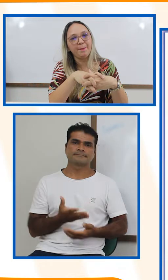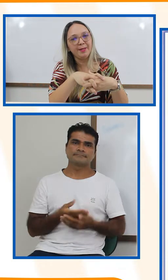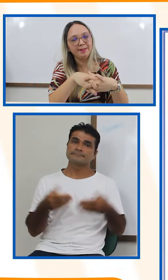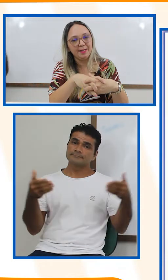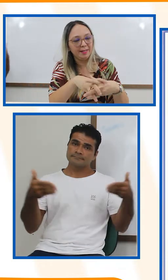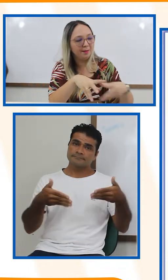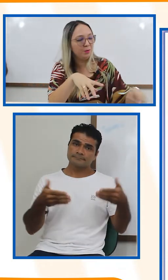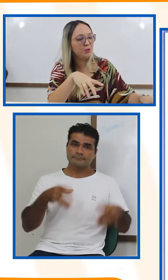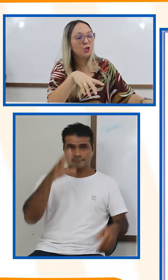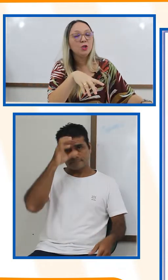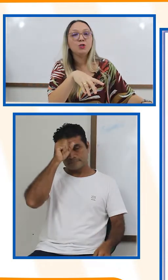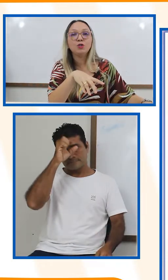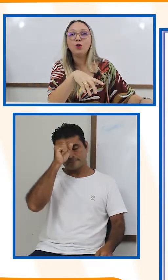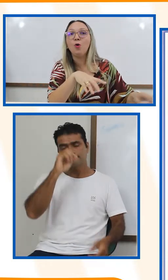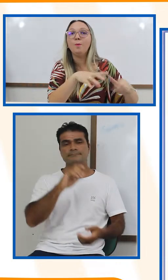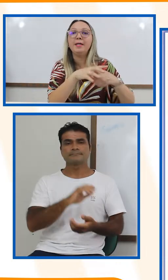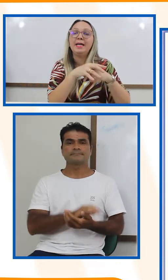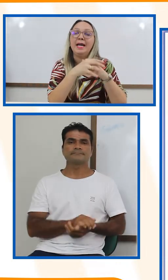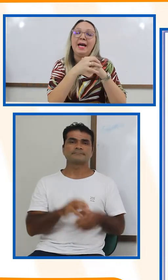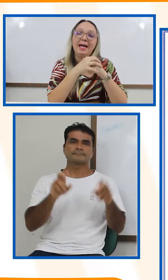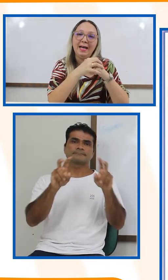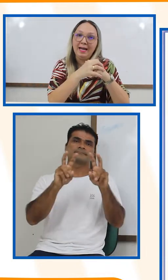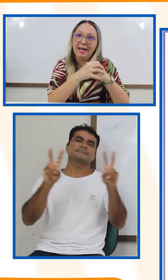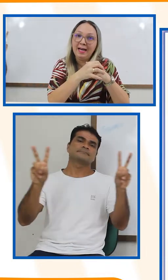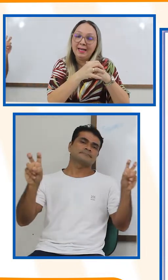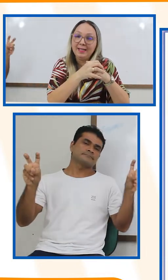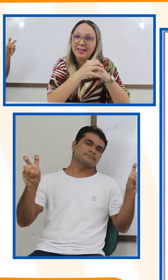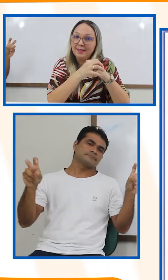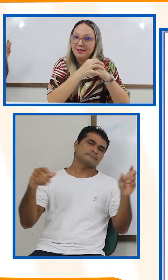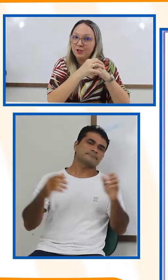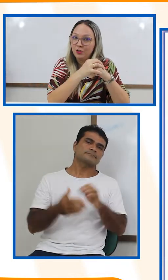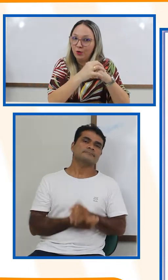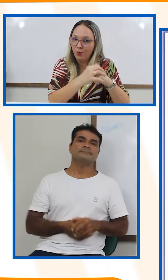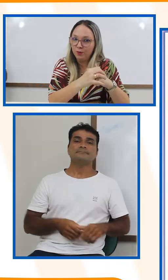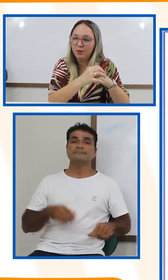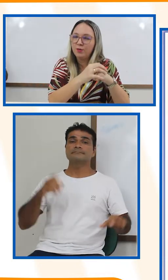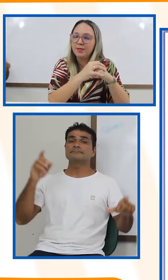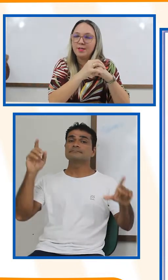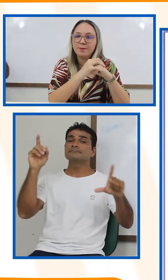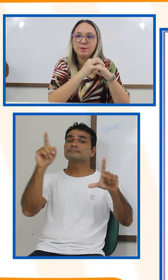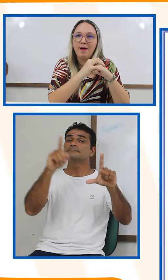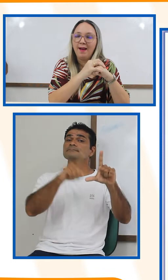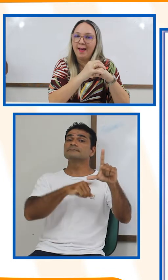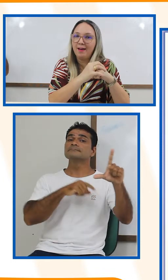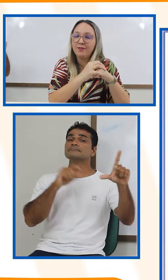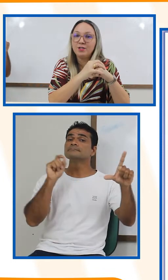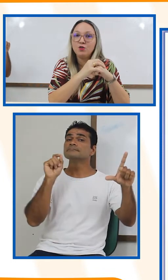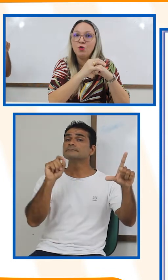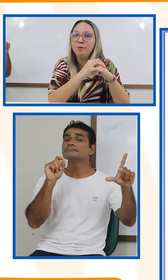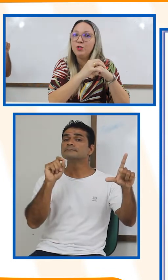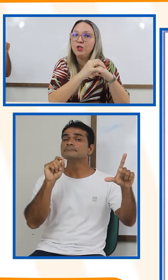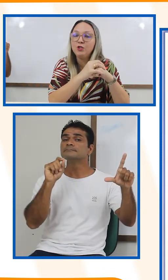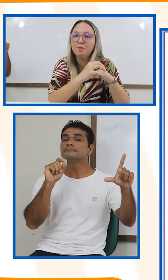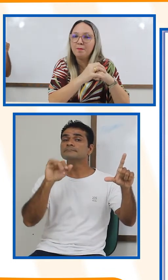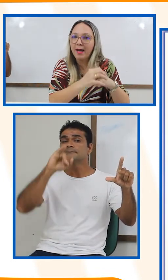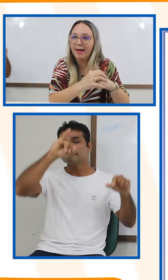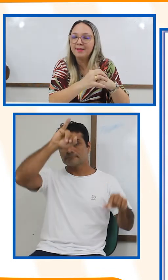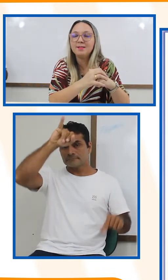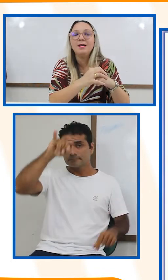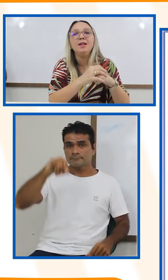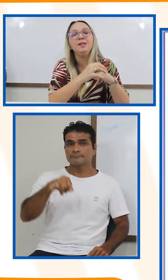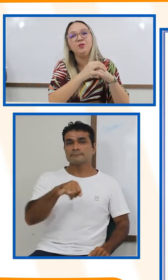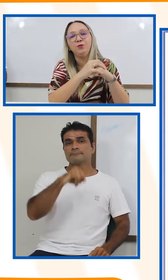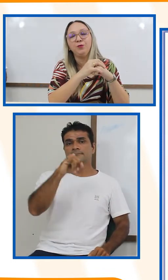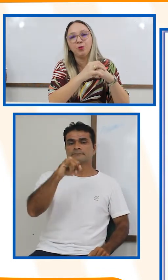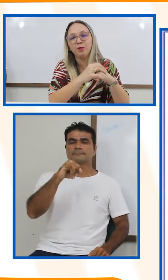hoje nós aprendemos sobre a letra J, conhecemos palavras, nomes de